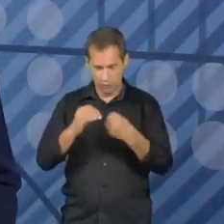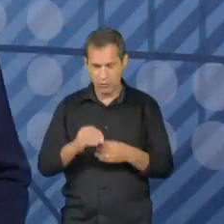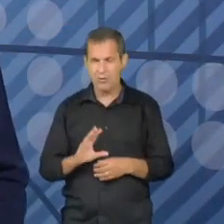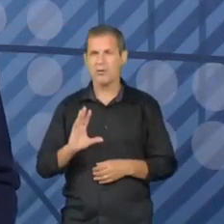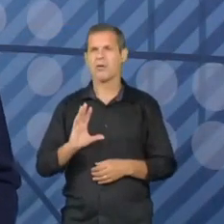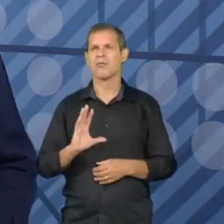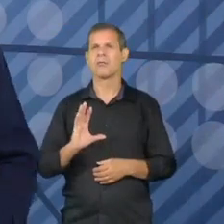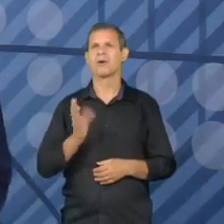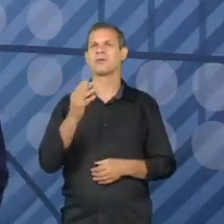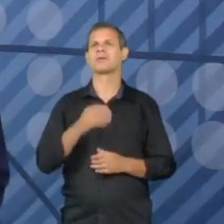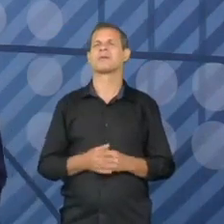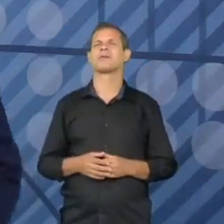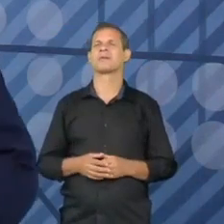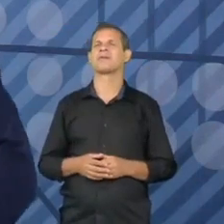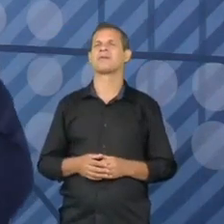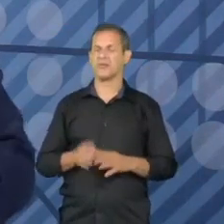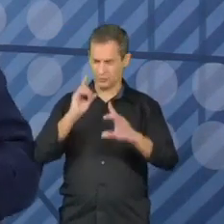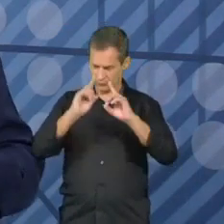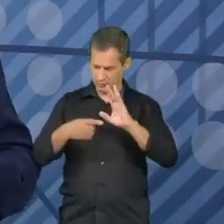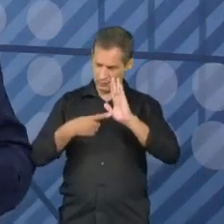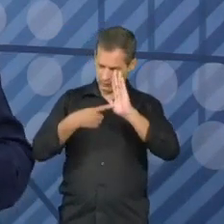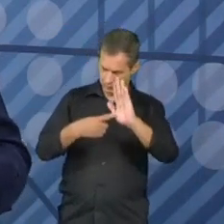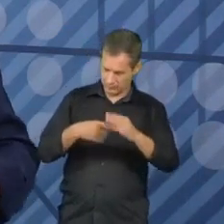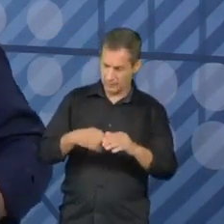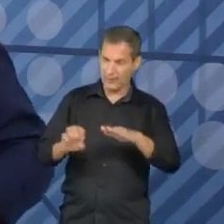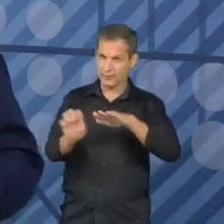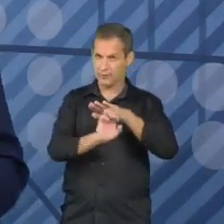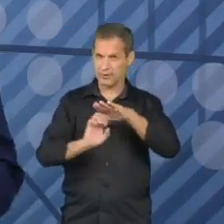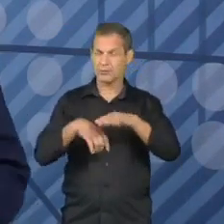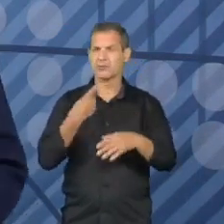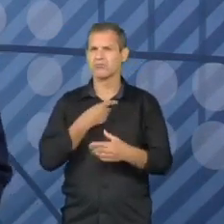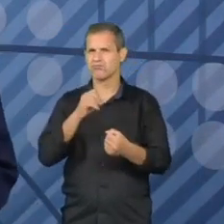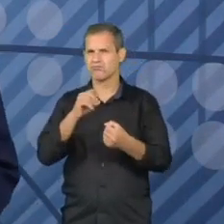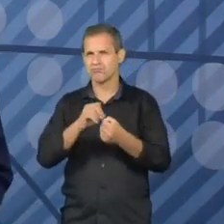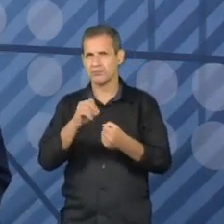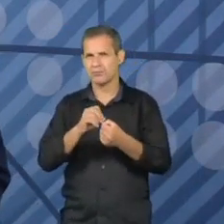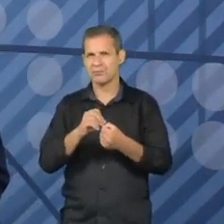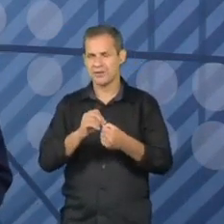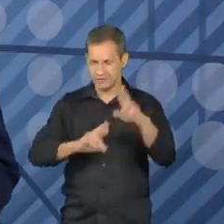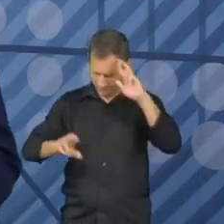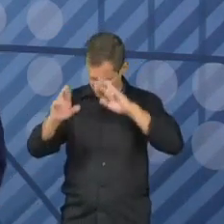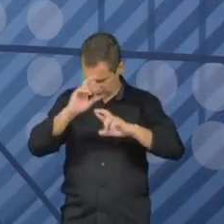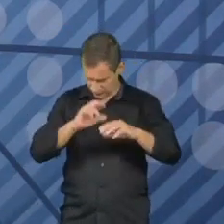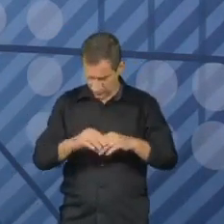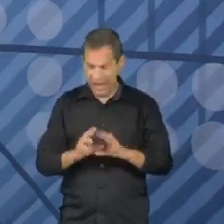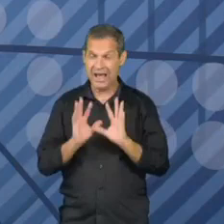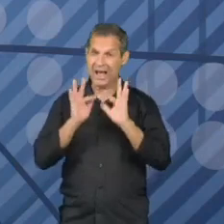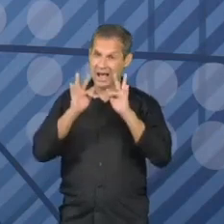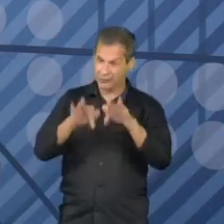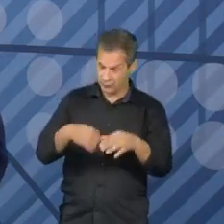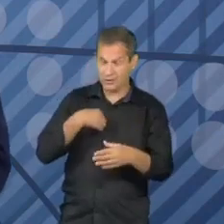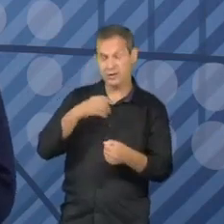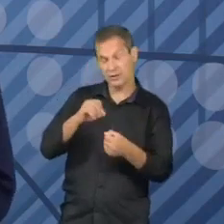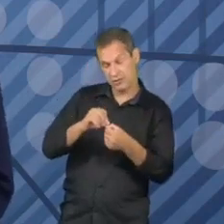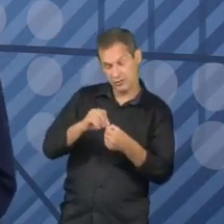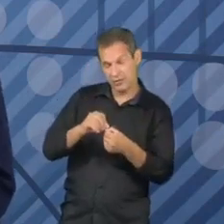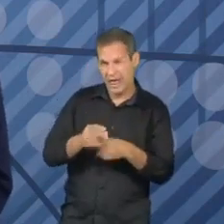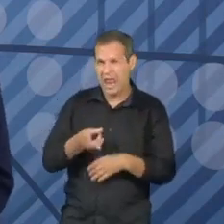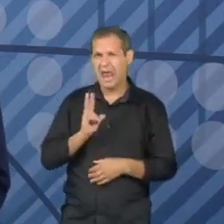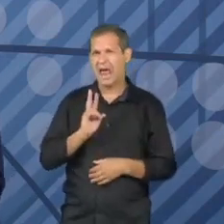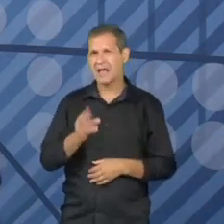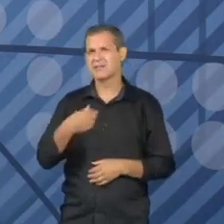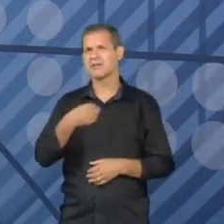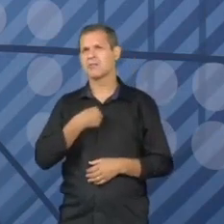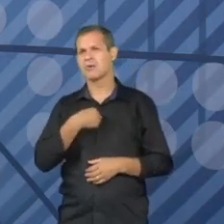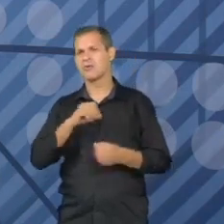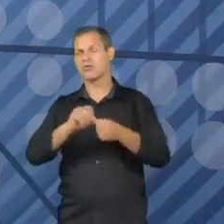se comportar aqui nos dados que vão ser apresentados pela empresa. A gente vai fazer essa verificação e no final o que eu faço? Sempre eu